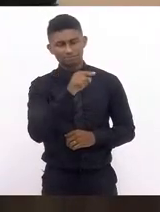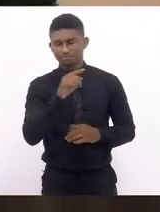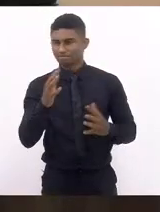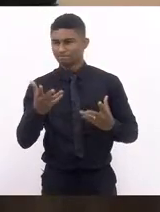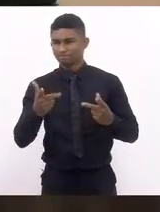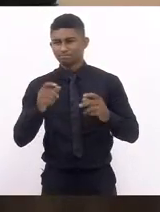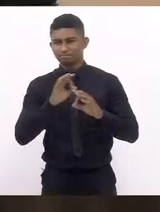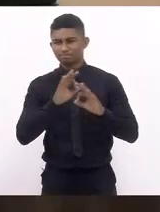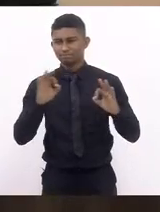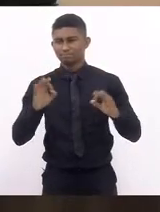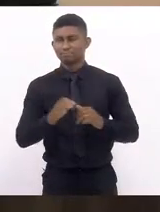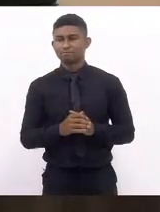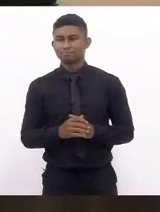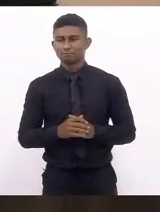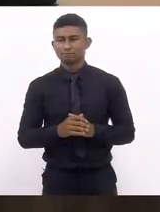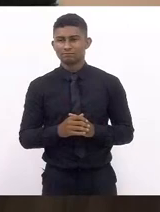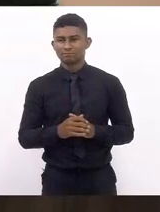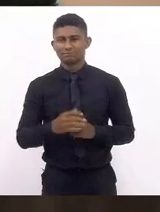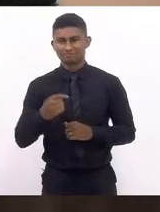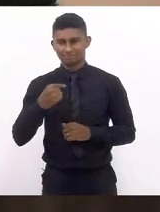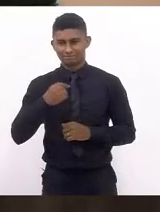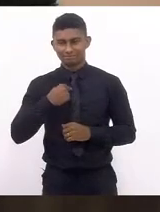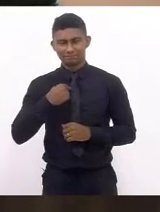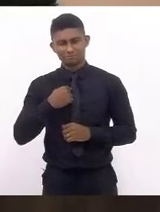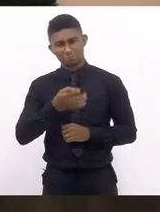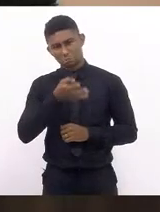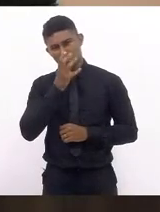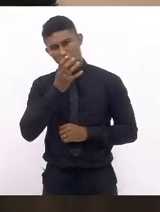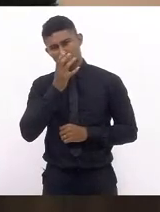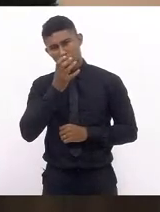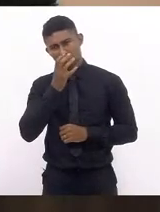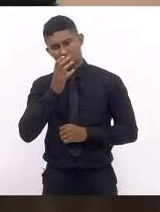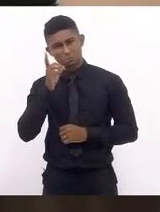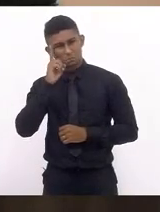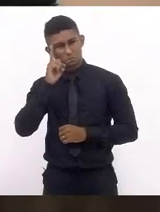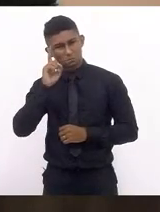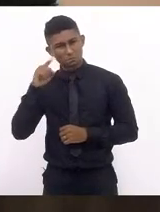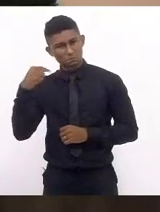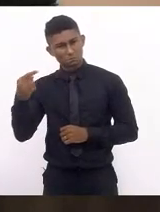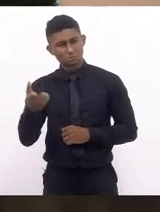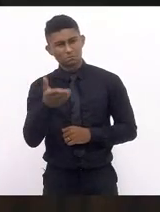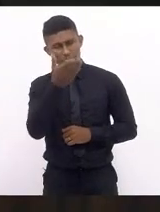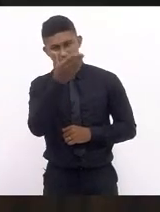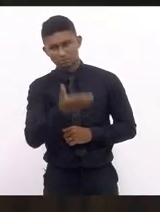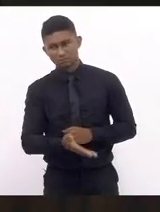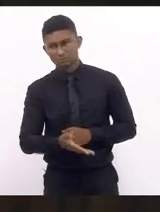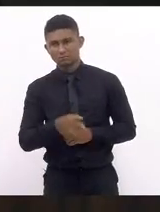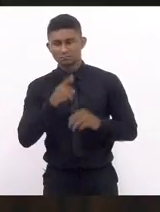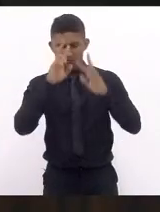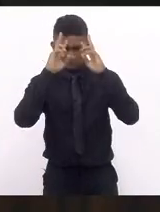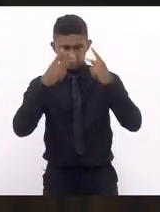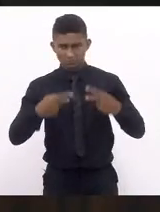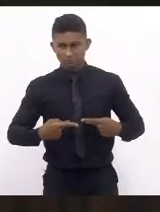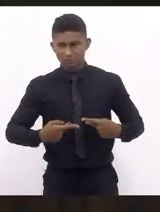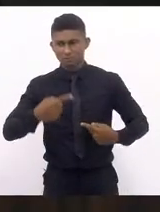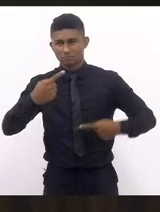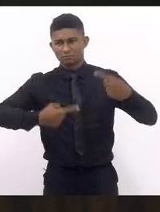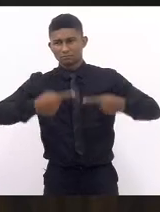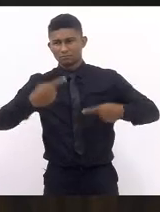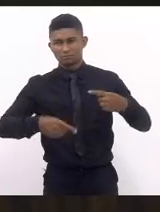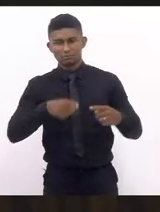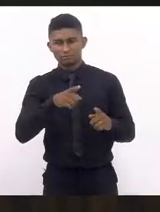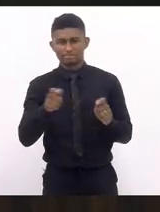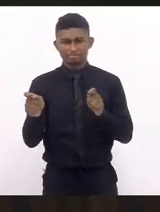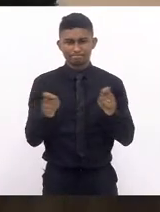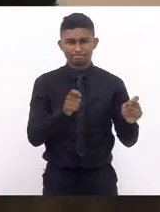eu sou um tô ficando cada dia mais impressionado viu anda com que você é como ser humano com o político como